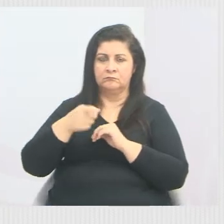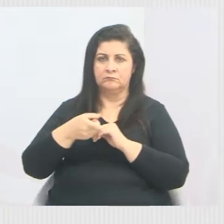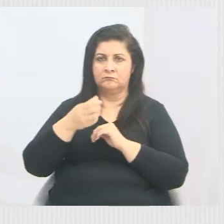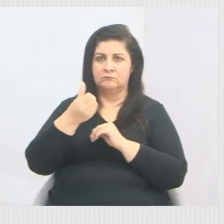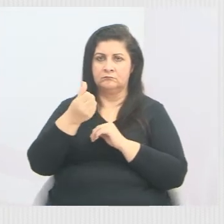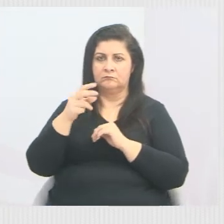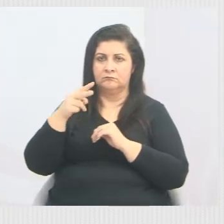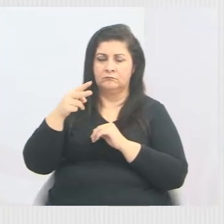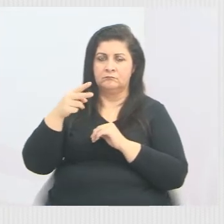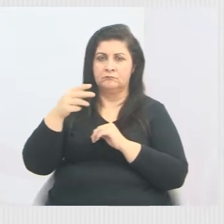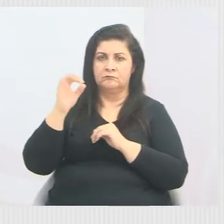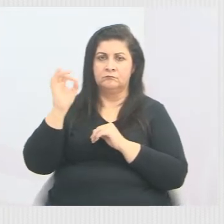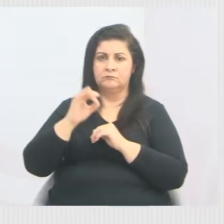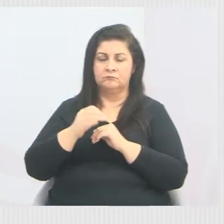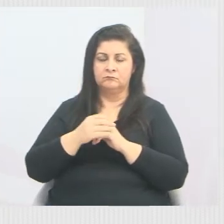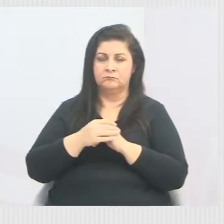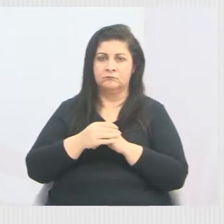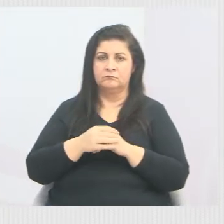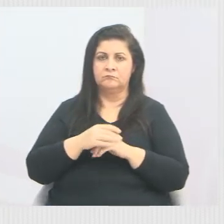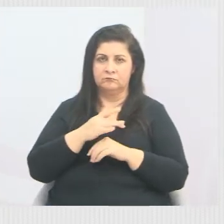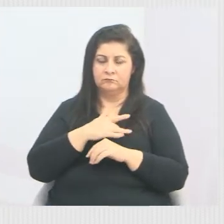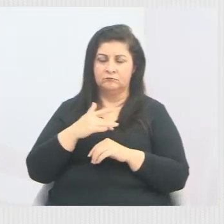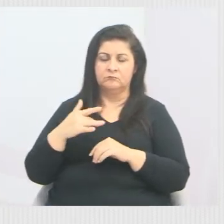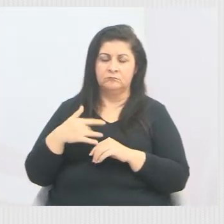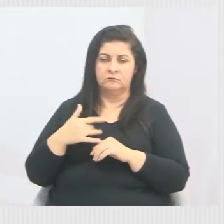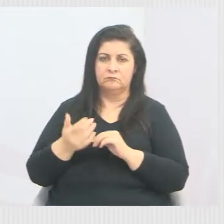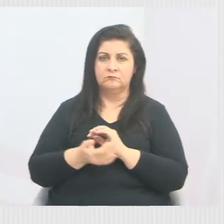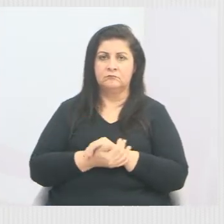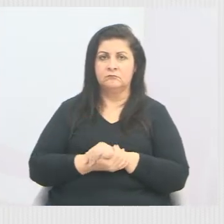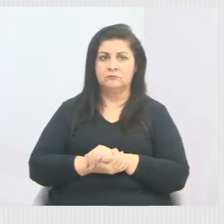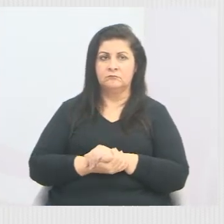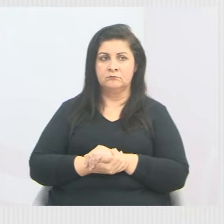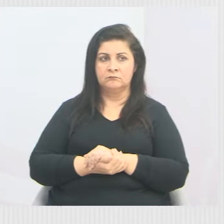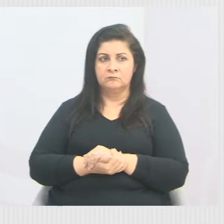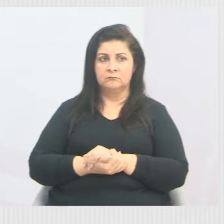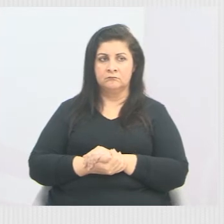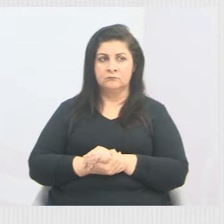22,62%. Essa é a aplicação com a saúde até esse momento.